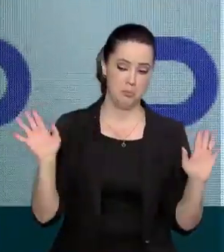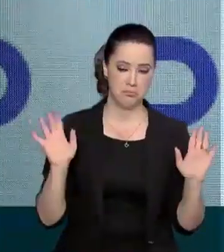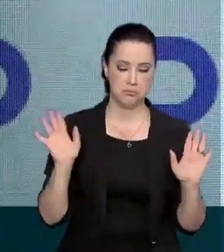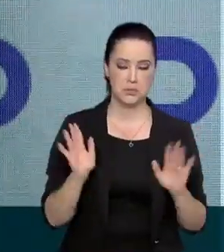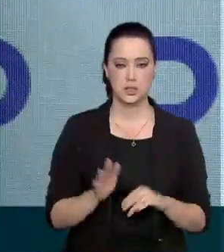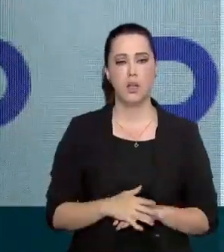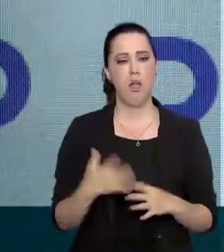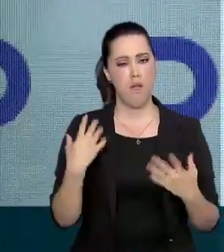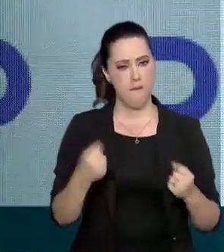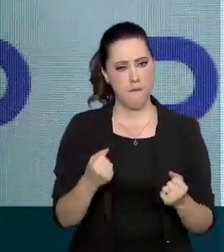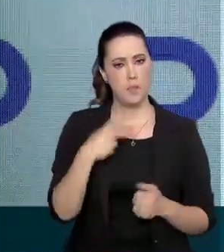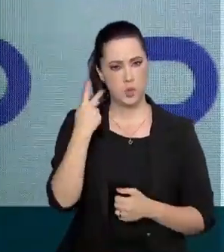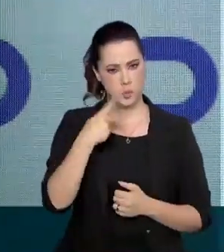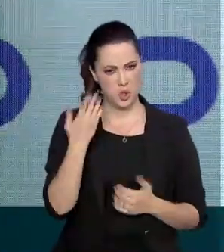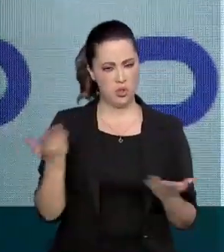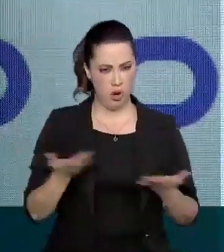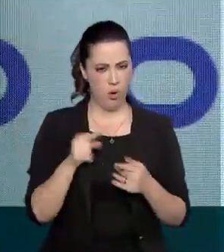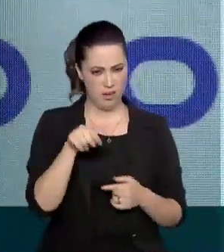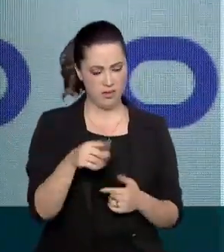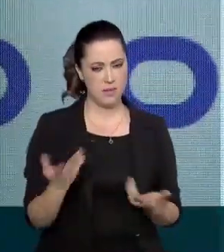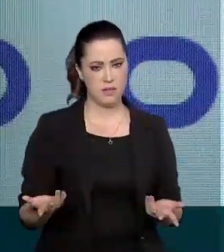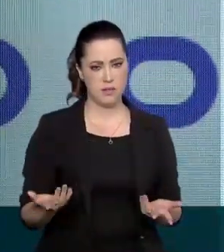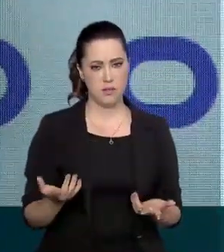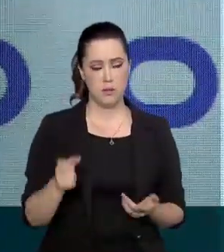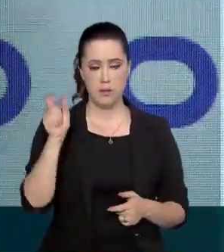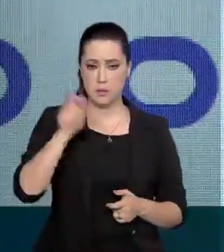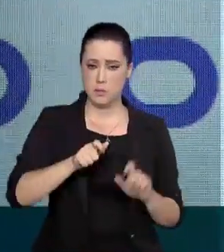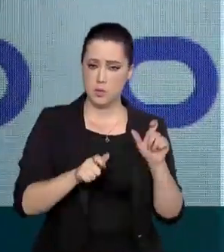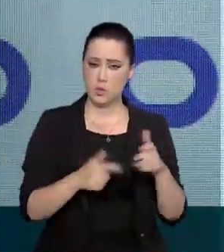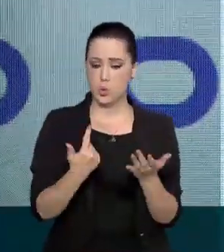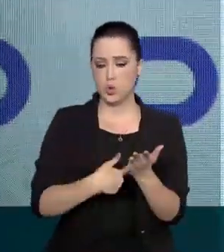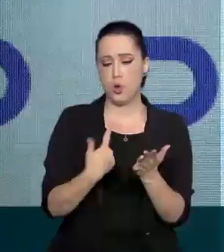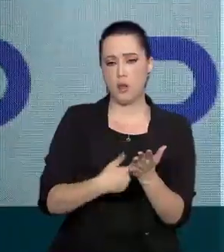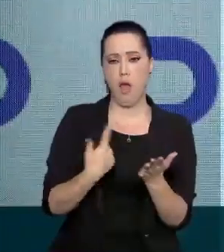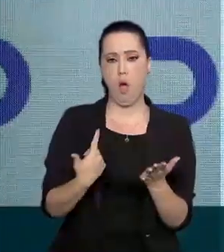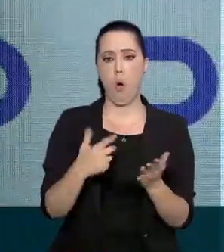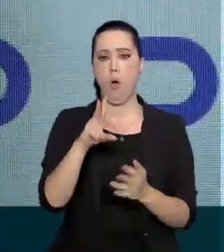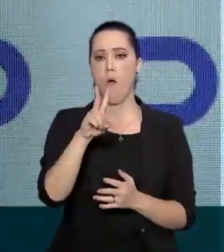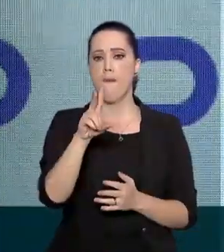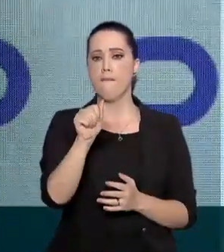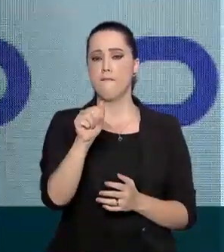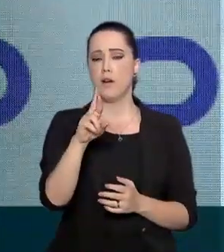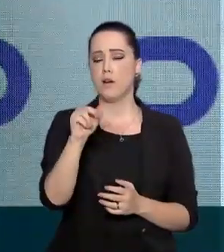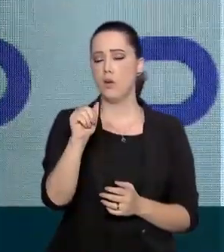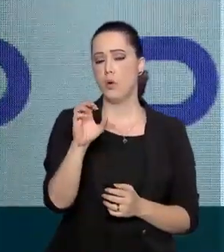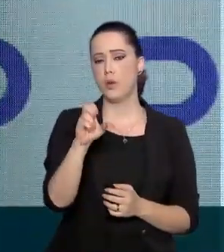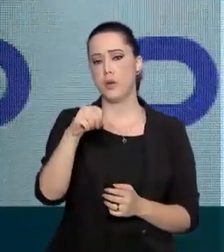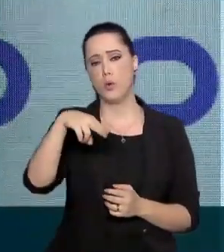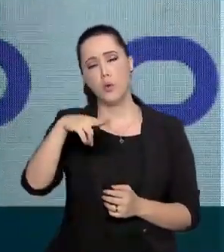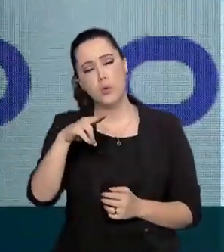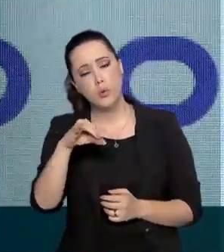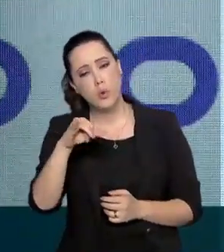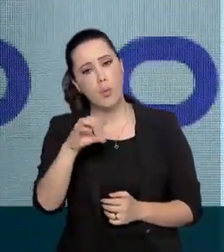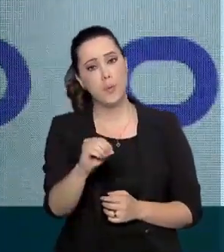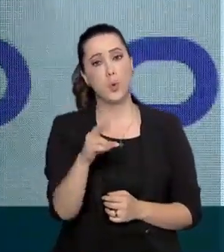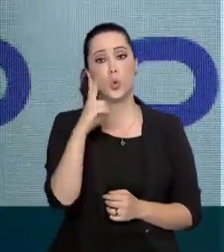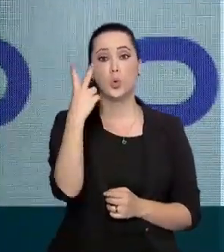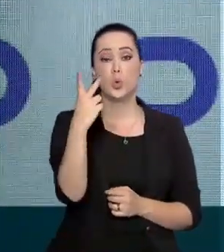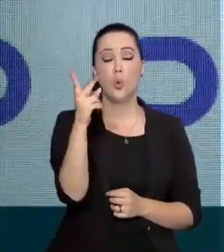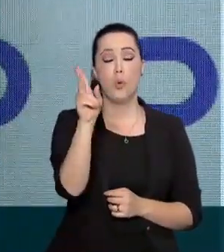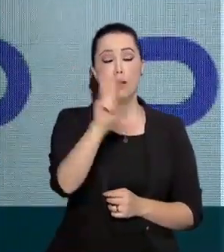Vamos fazer esse tipo de política? Quem sabe o valor? Me entrevistou por 2 vezes antes da pré-campanha. A segunda manchete